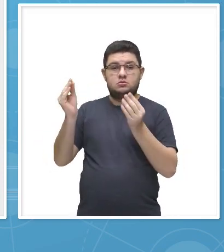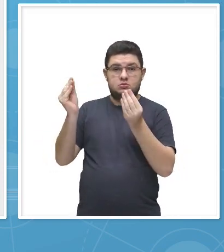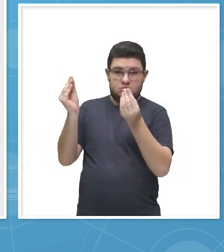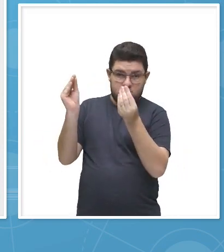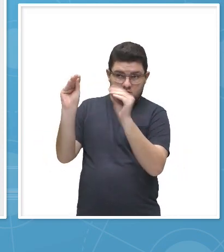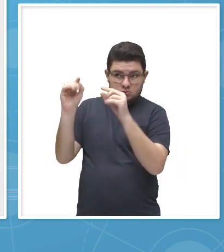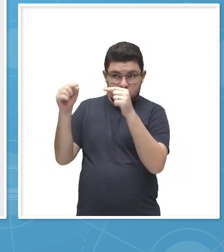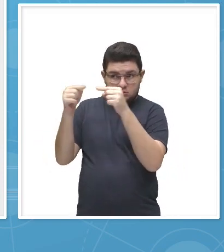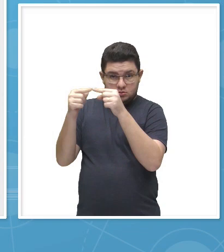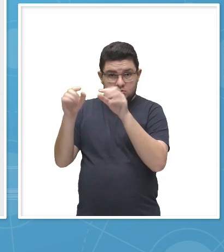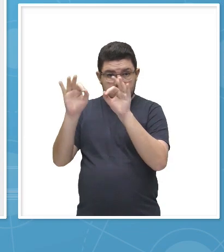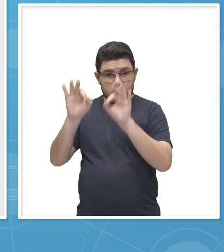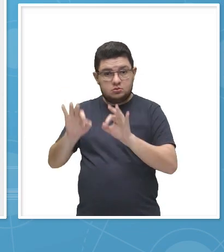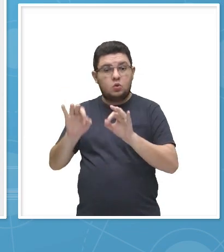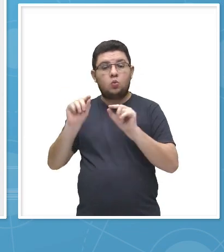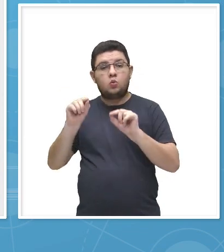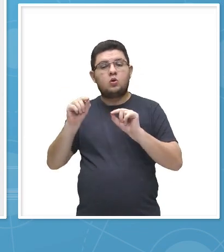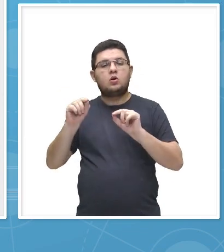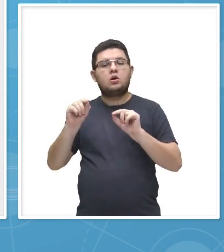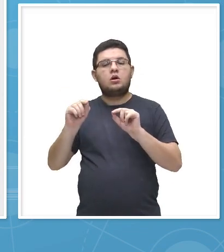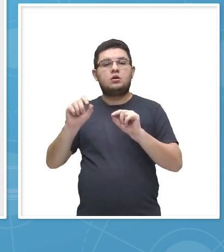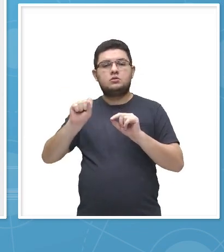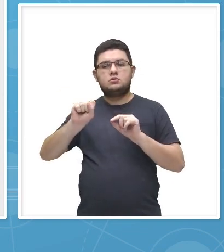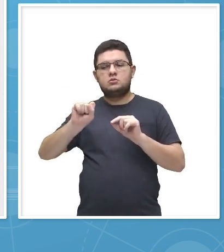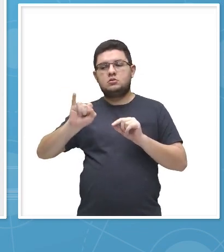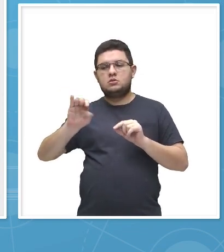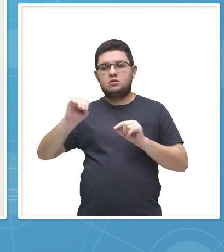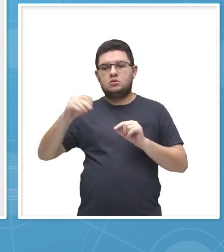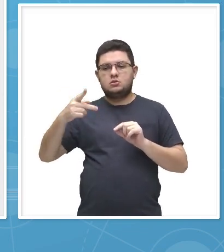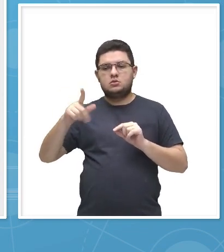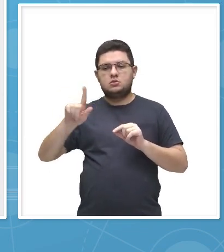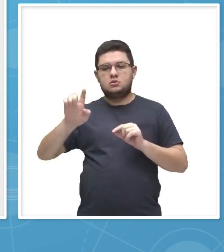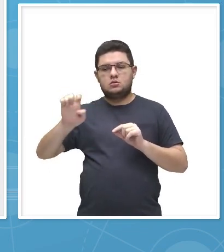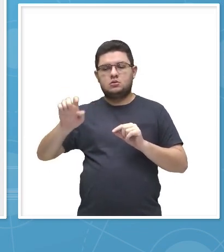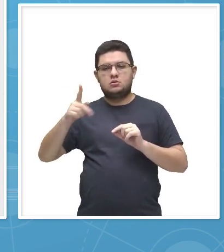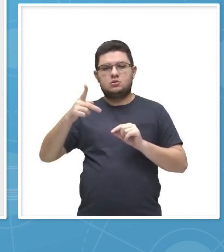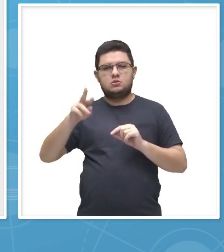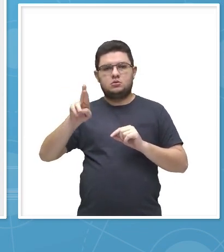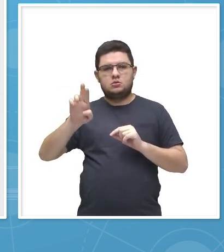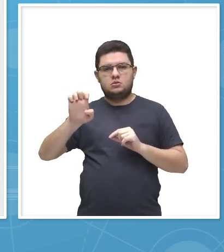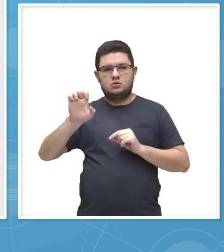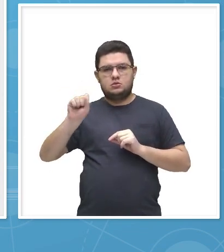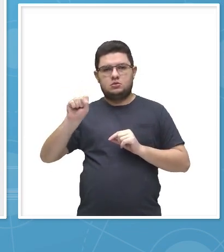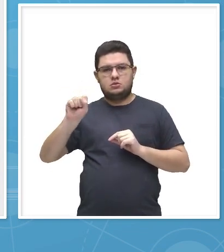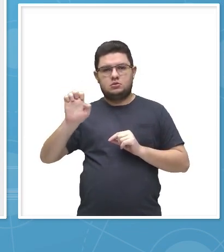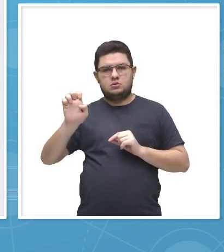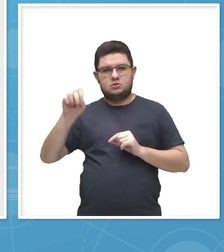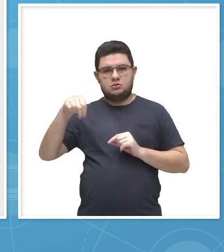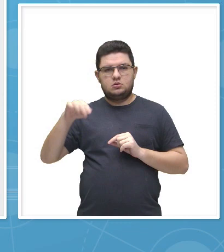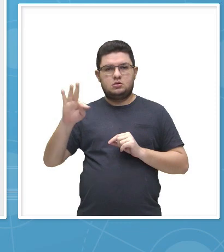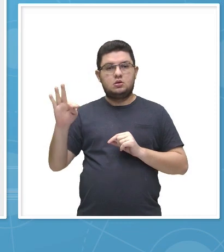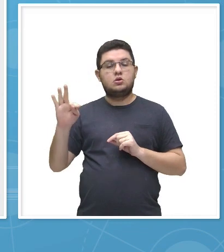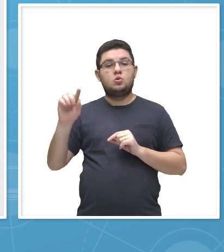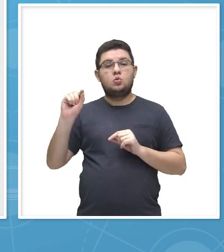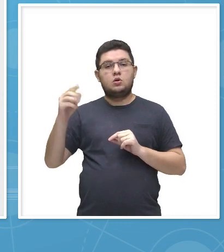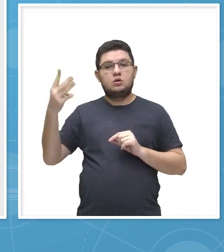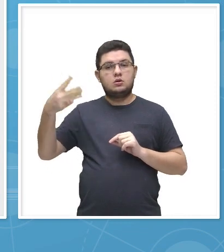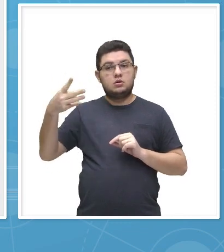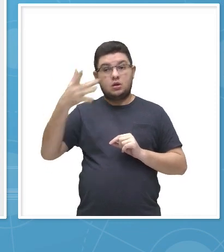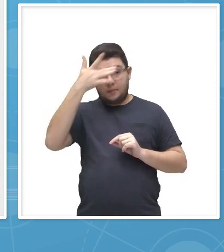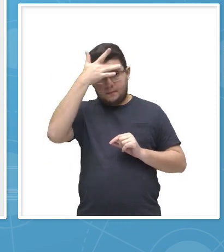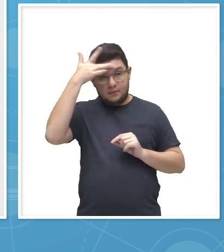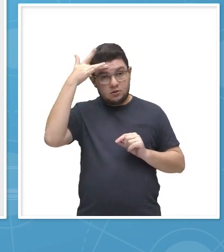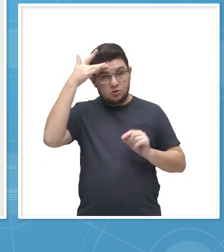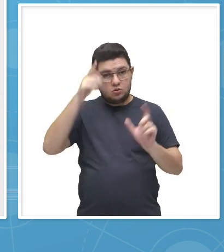lembrando a terceira pessoa tá people tem que lembrar daquelas regras lá para você responda direitinho você tem Maria o espaço